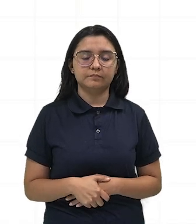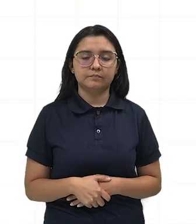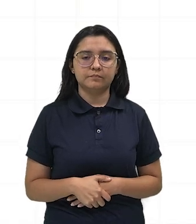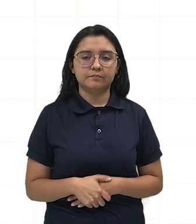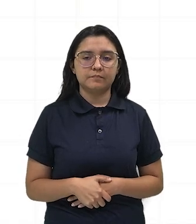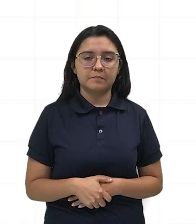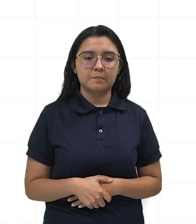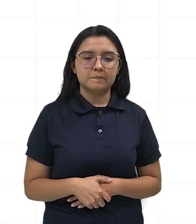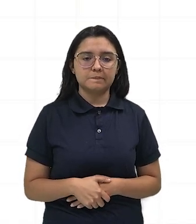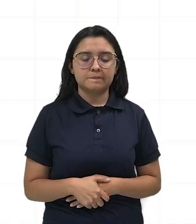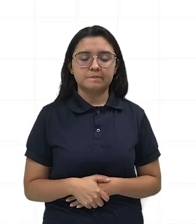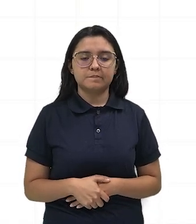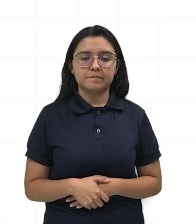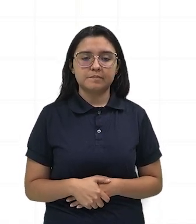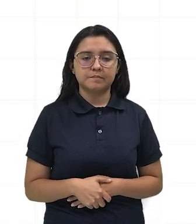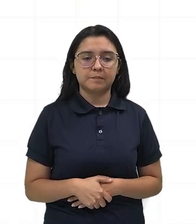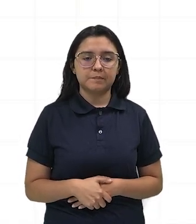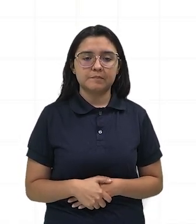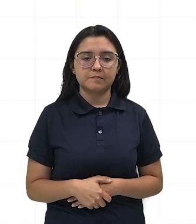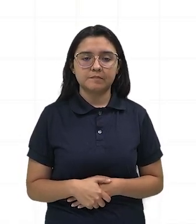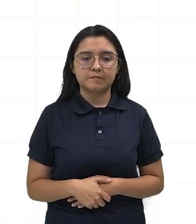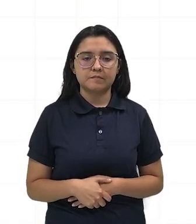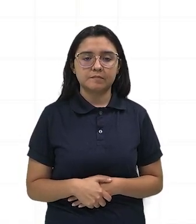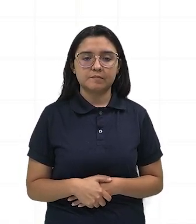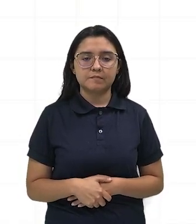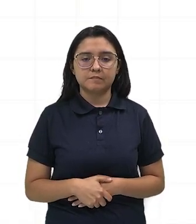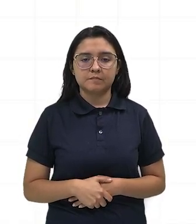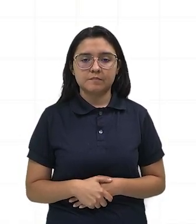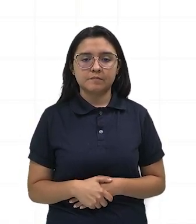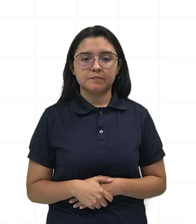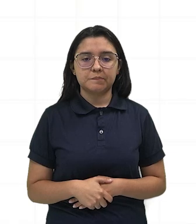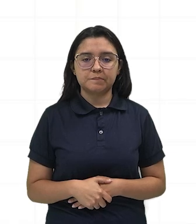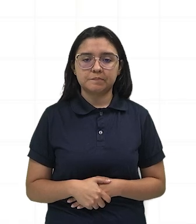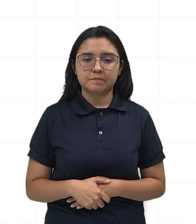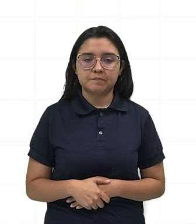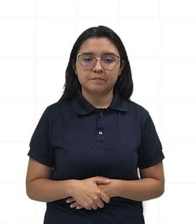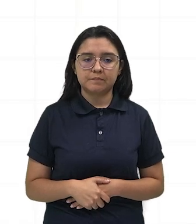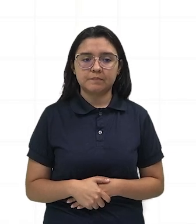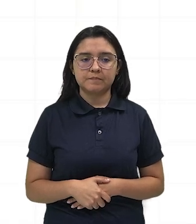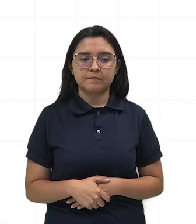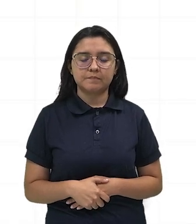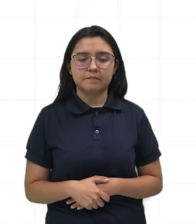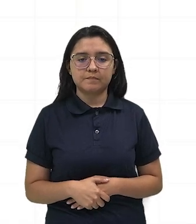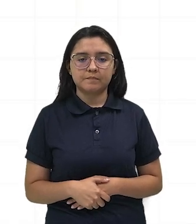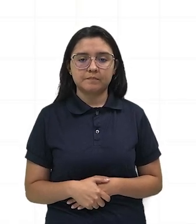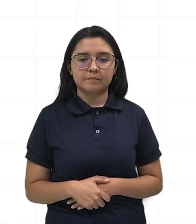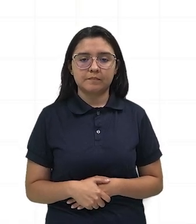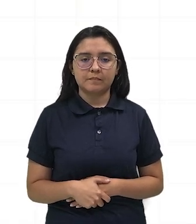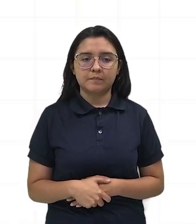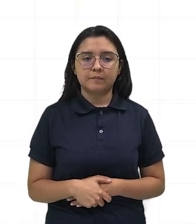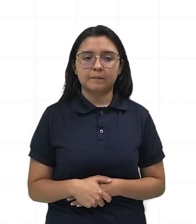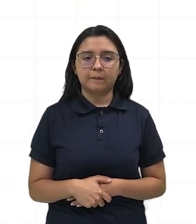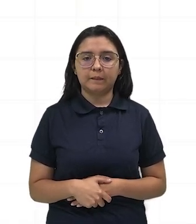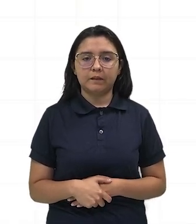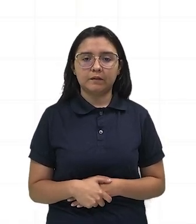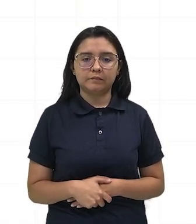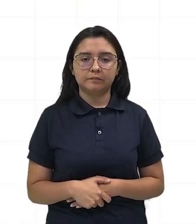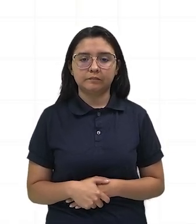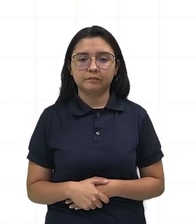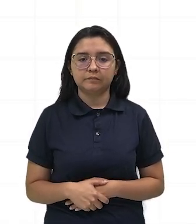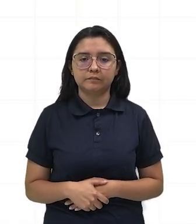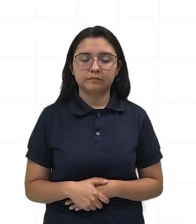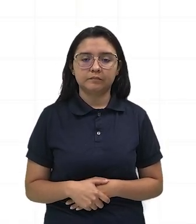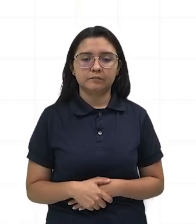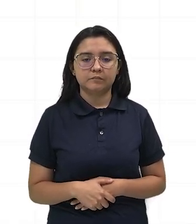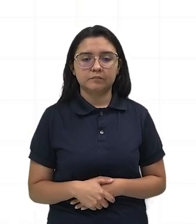Muito bem. Depois da tabela, também temos uma maneira, né, de colocarmos esses